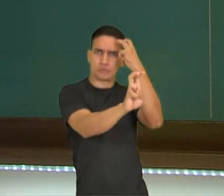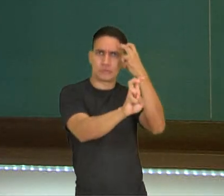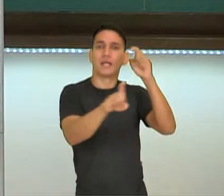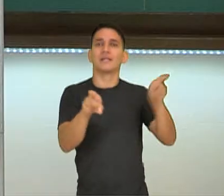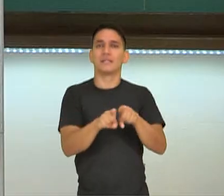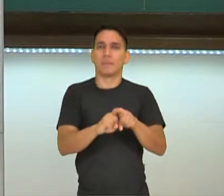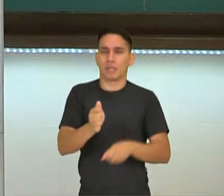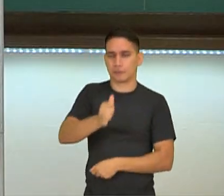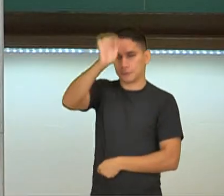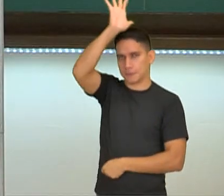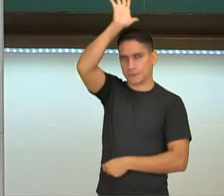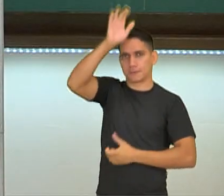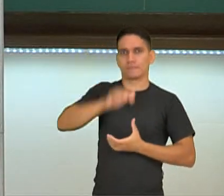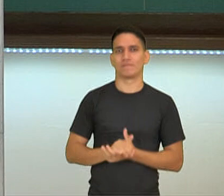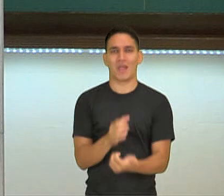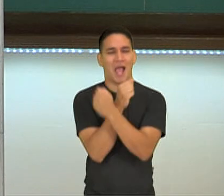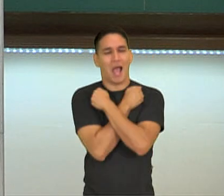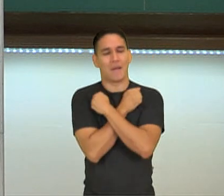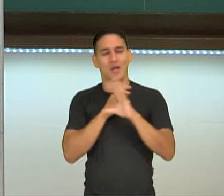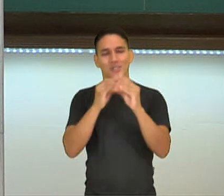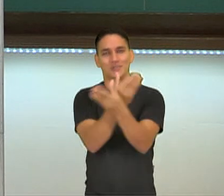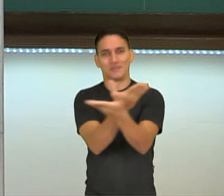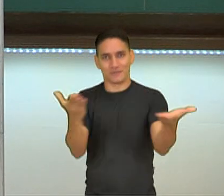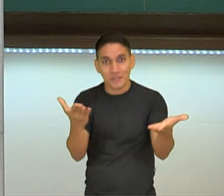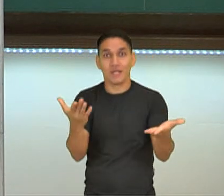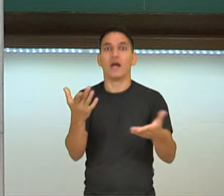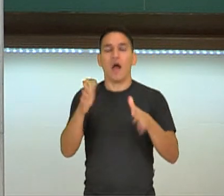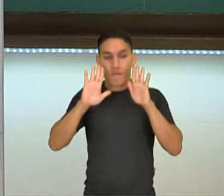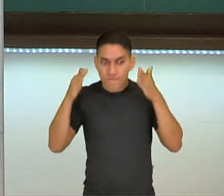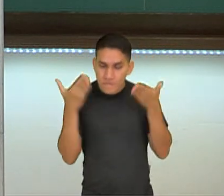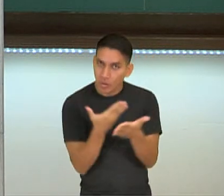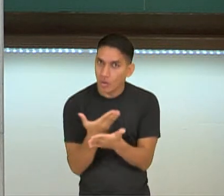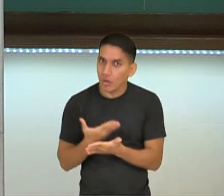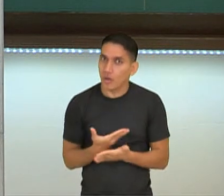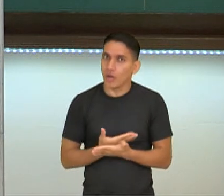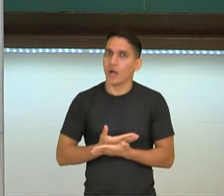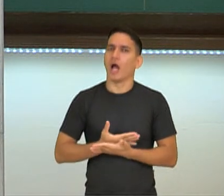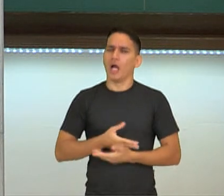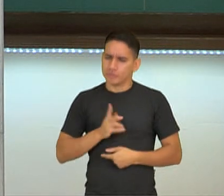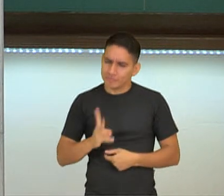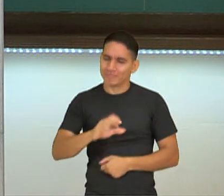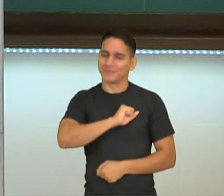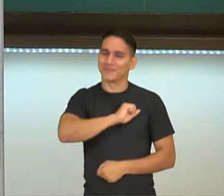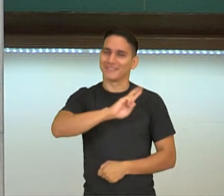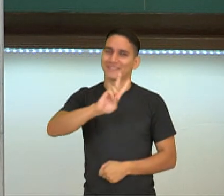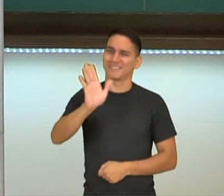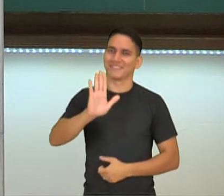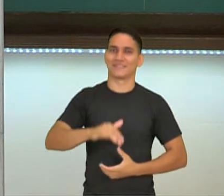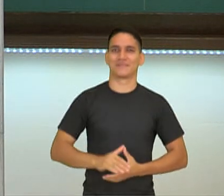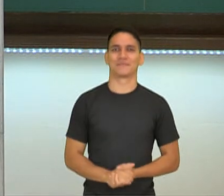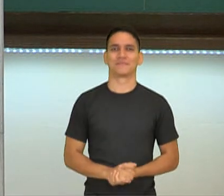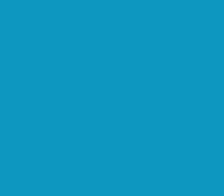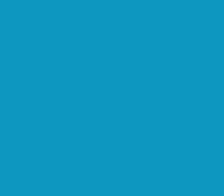Império Romano. Um abraço a todos vocês, foco nos estudos, fé no coração, até breve.